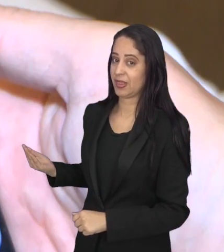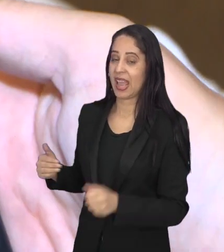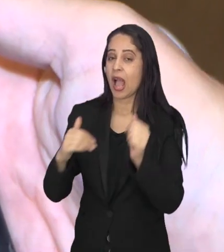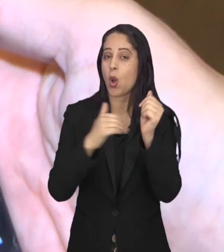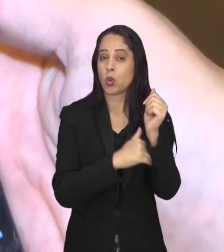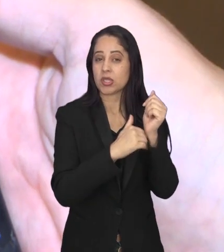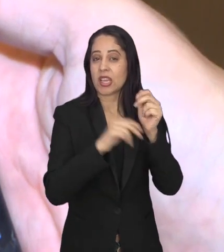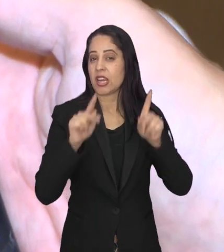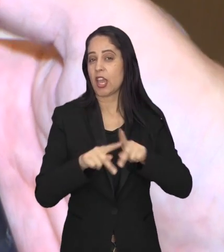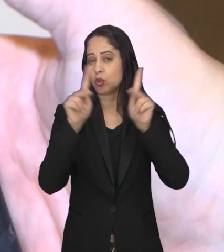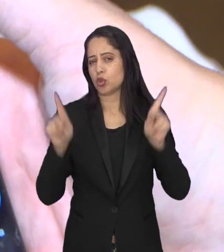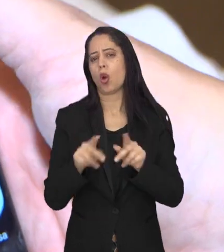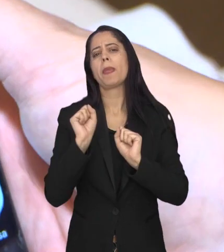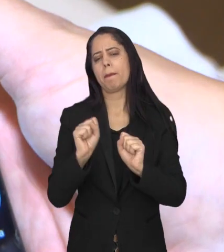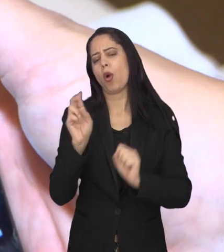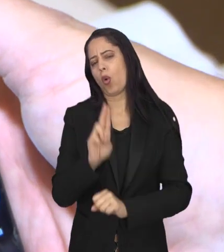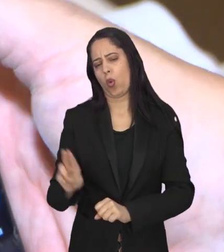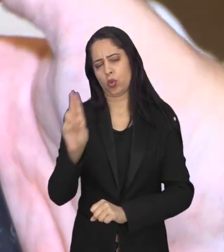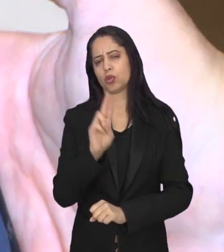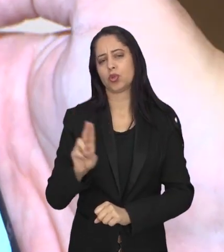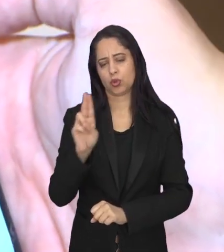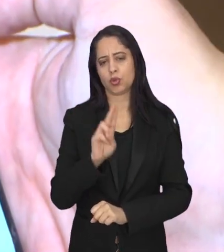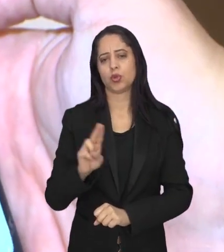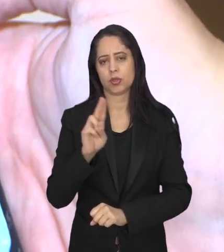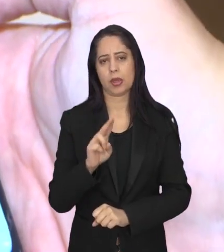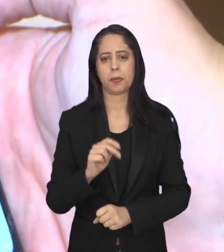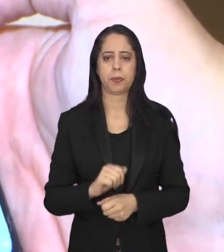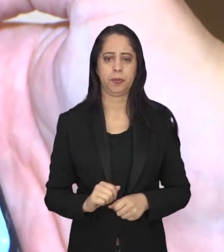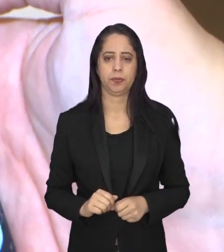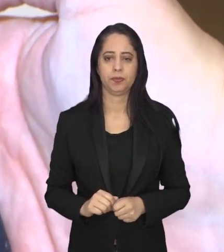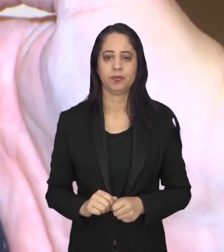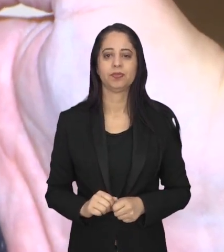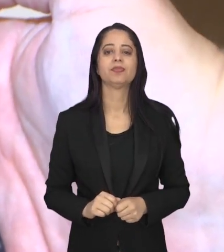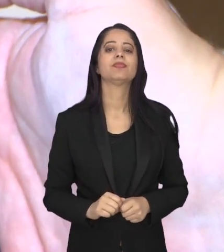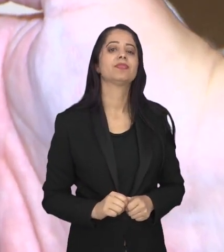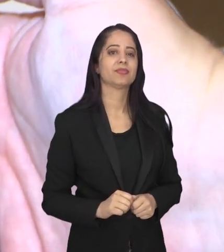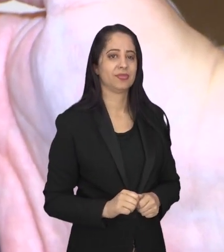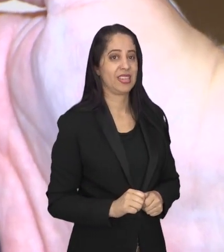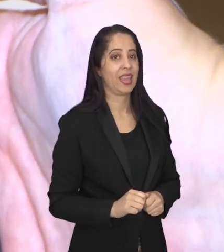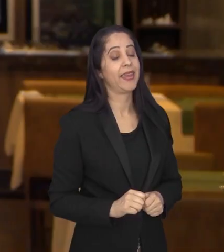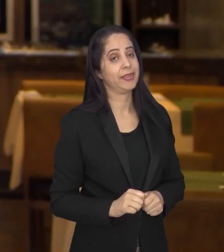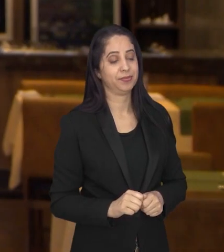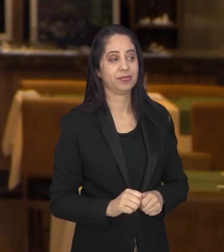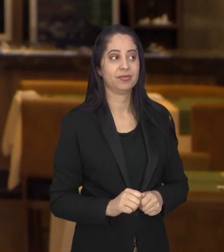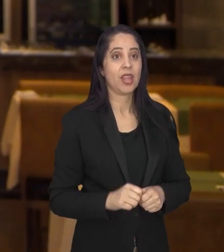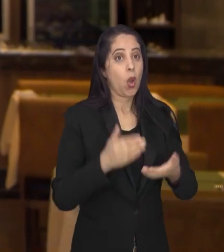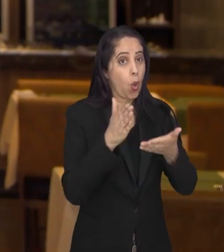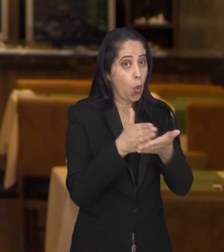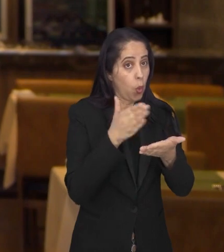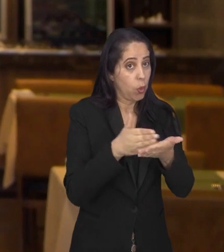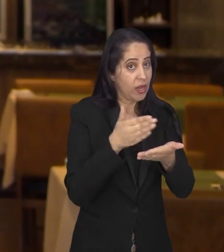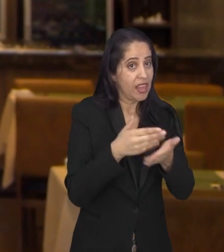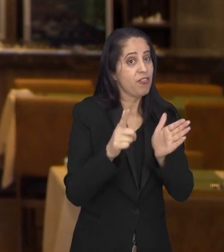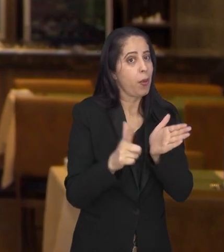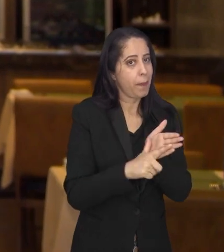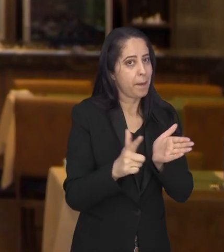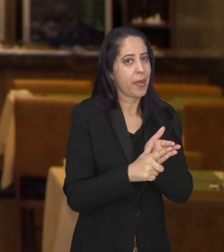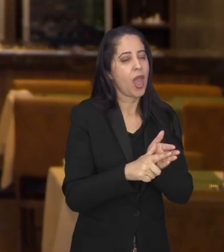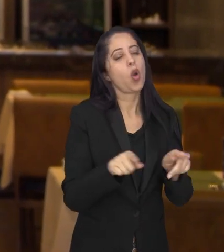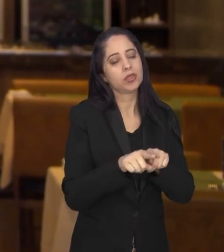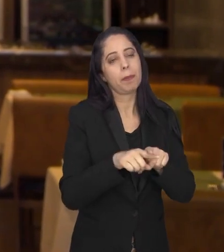facilita e a gente consegue informar melhor. Eu consigo colocar foto de todos os pratos do cardápio 100%, então o cliente consegue